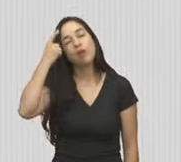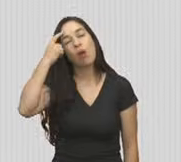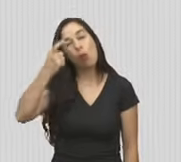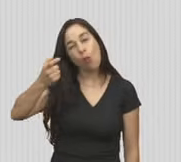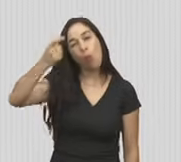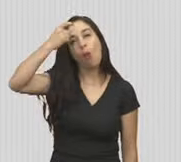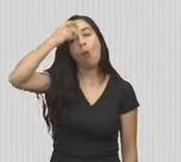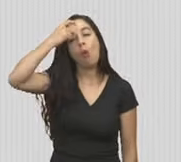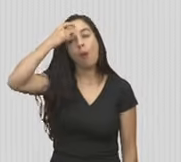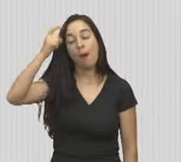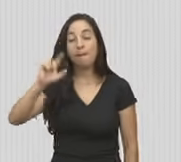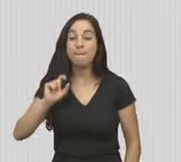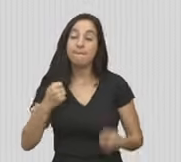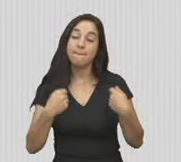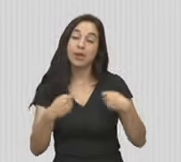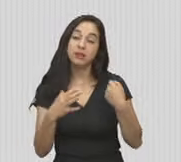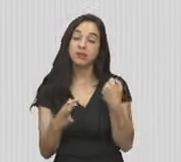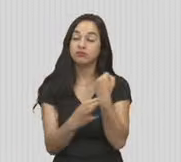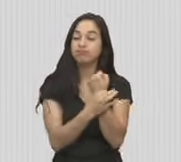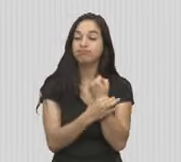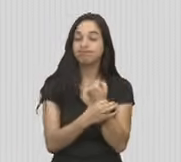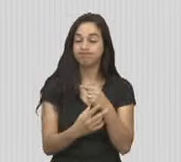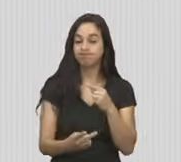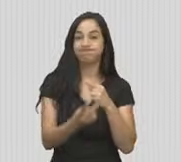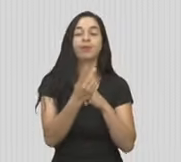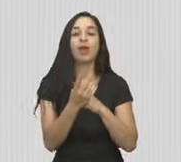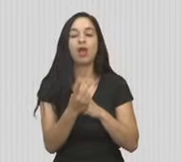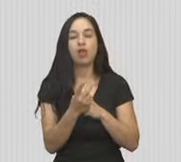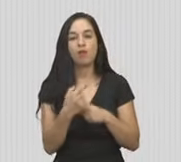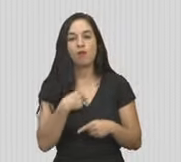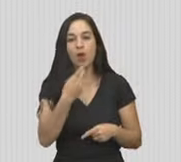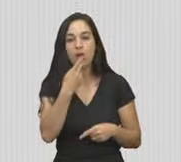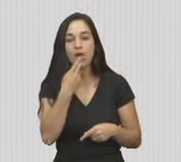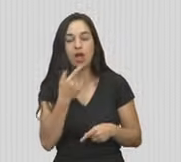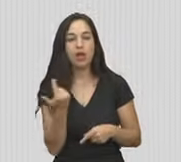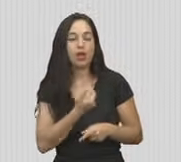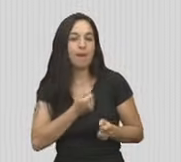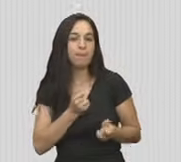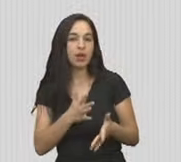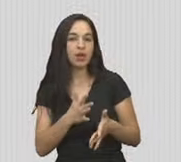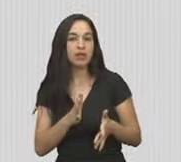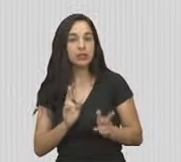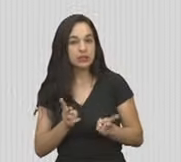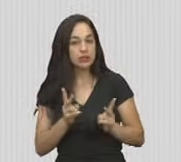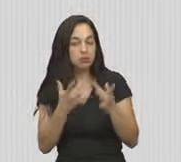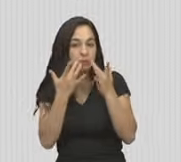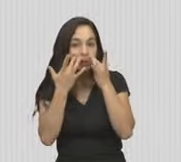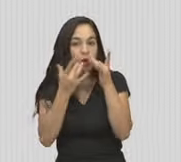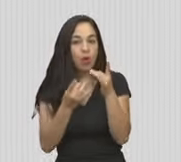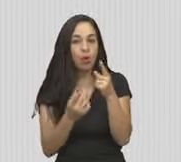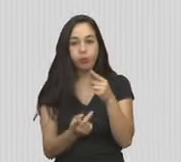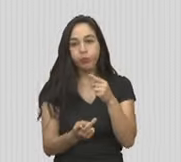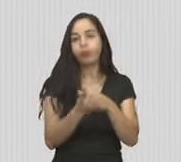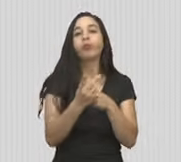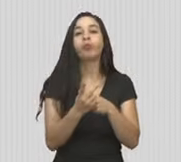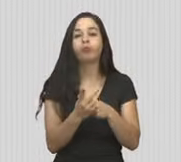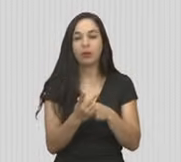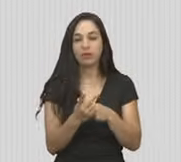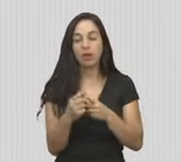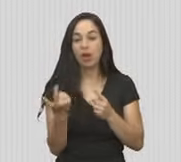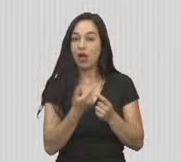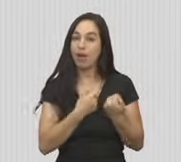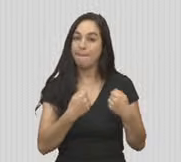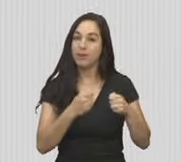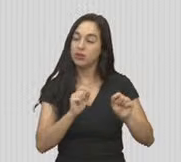que eu costumo chamar aqui a semente do comportamento defensivo, é fundamental que essa mudança ela seja feita de dentro para fora. A gente tem que